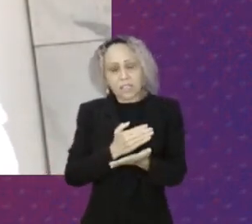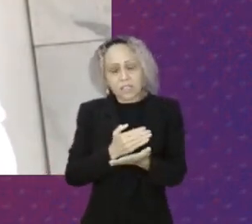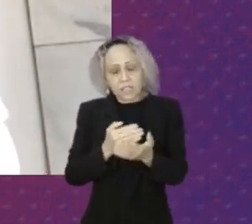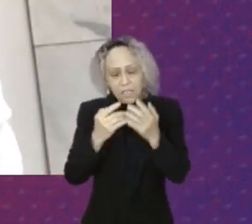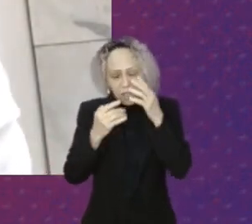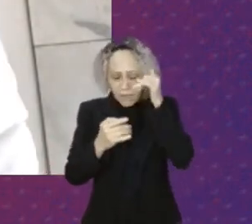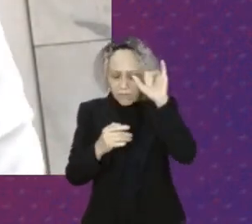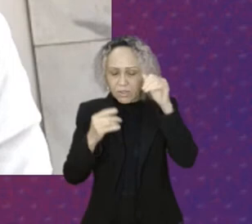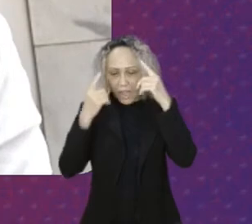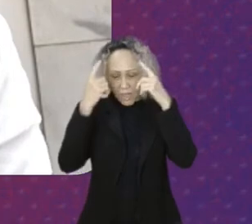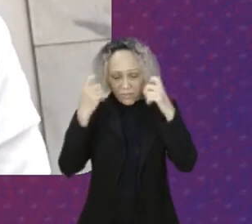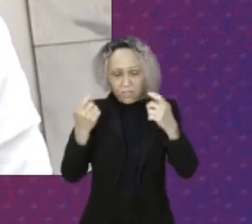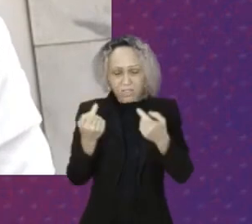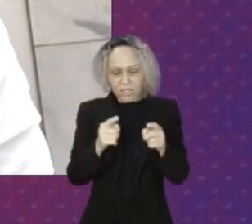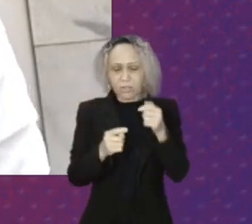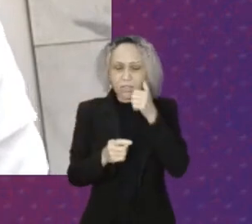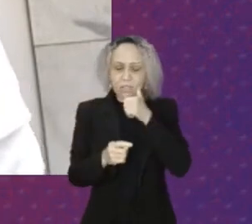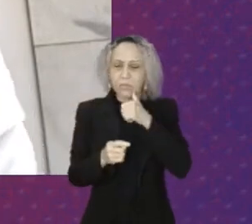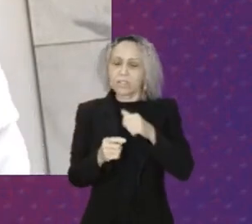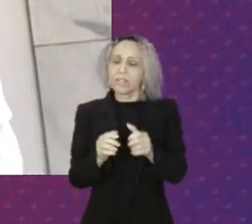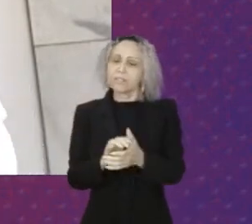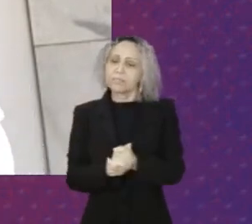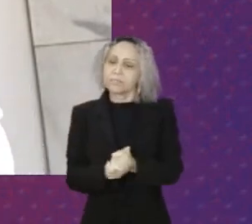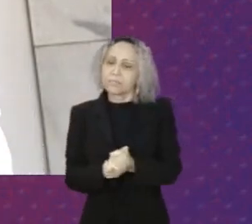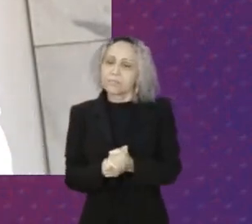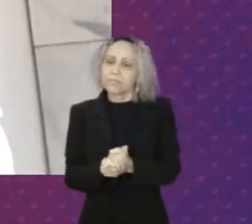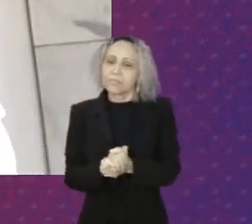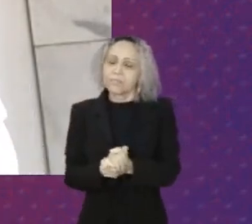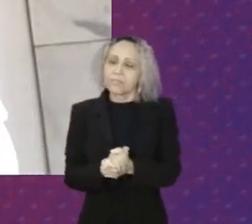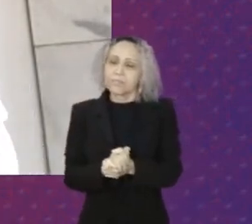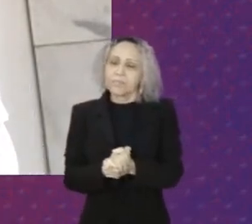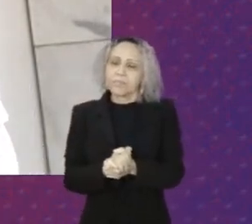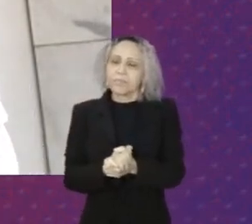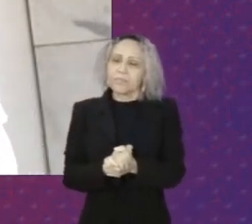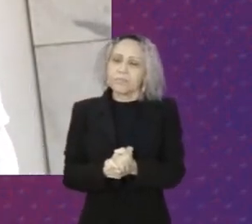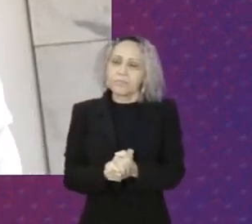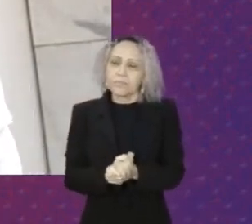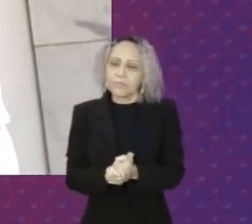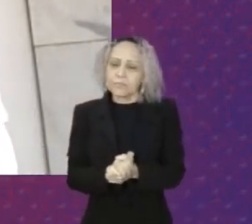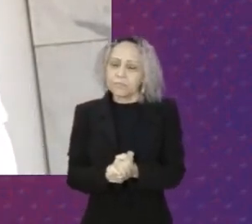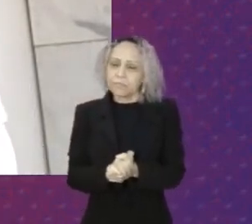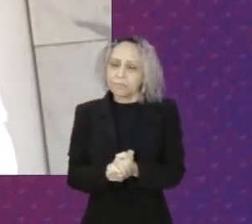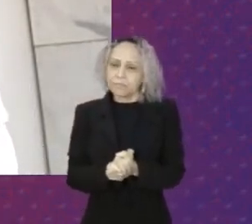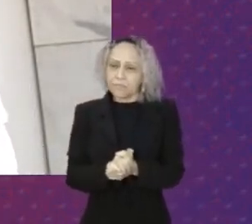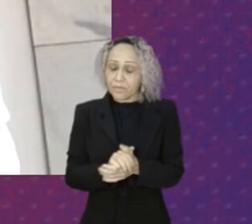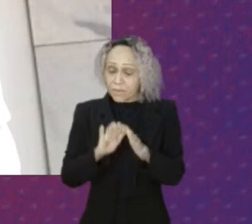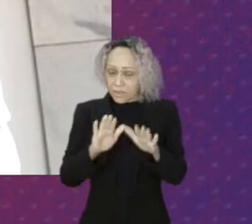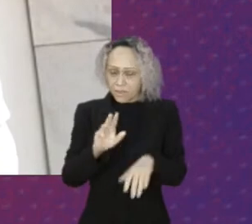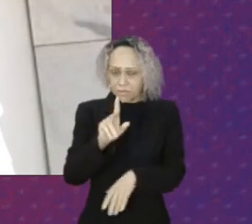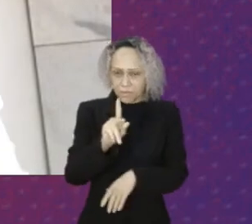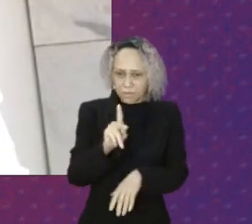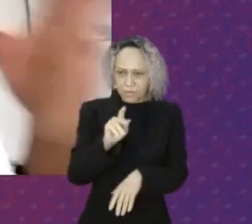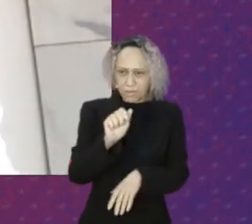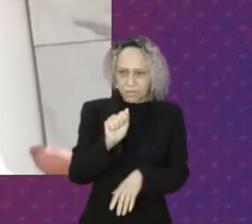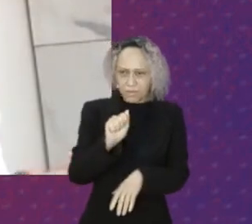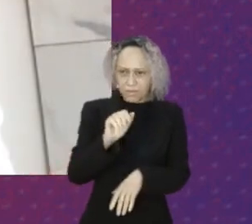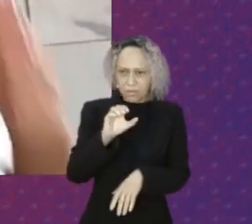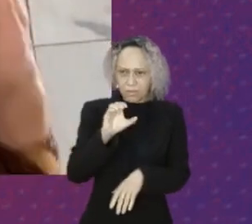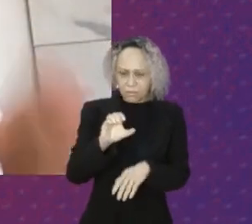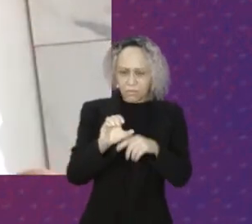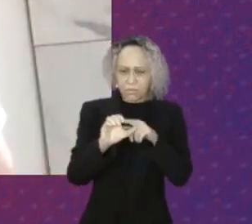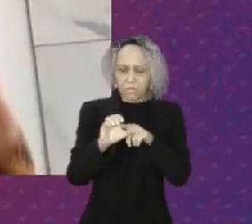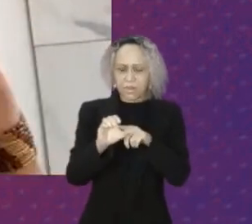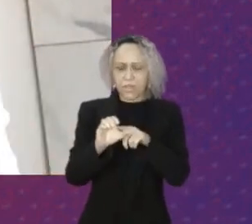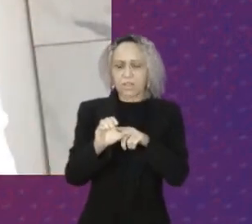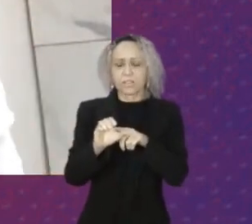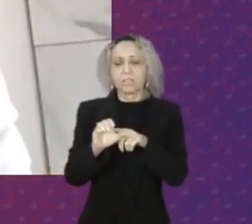pacto de prevenção aos feminicídios, que será levado à frente como meta desse governo, e que será pactuado